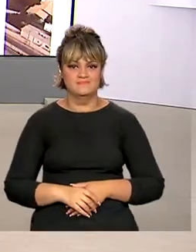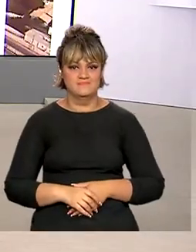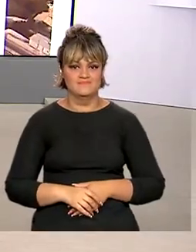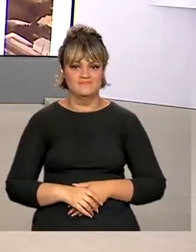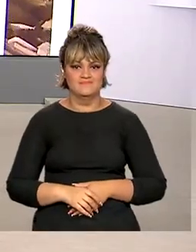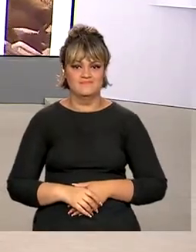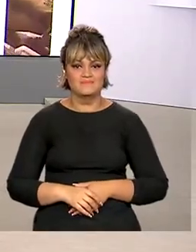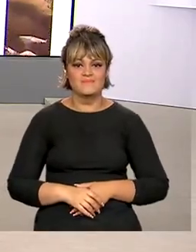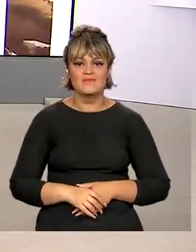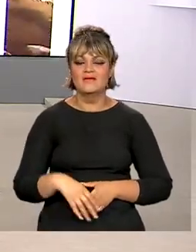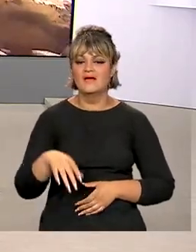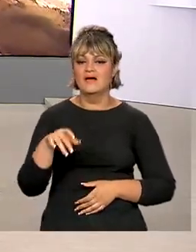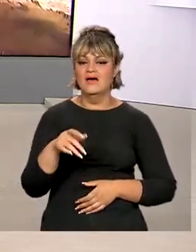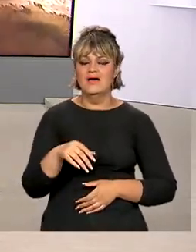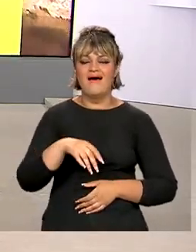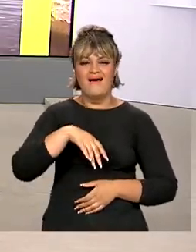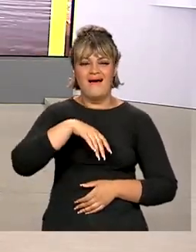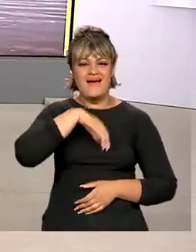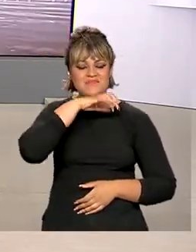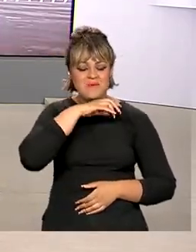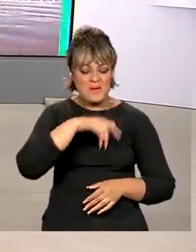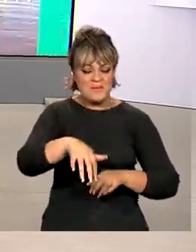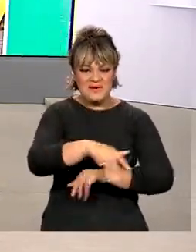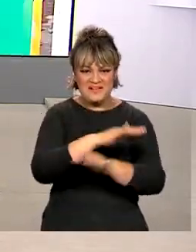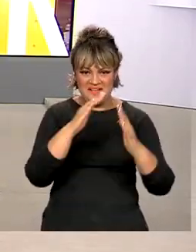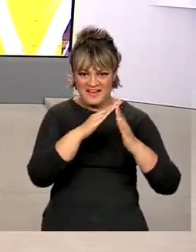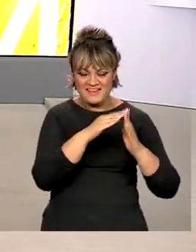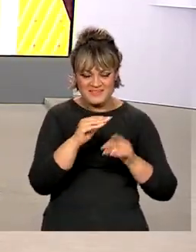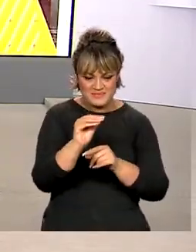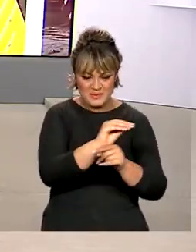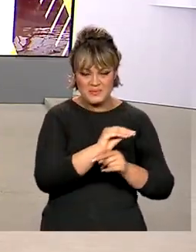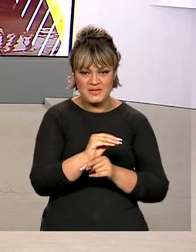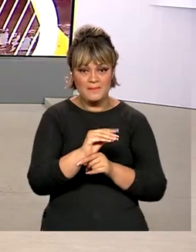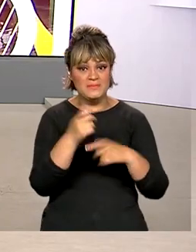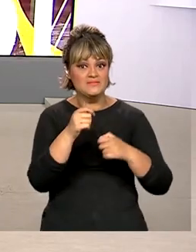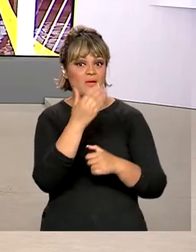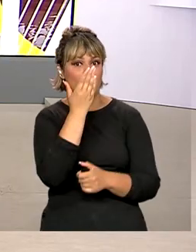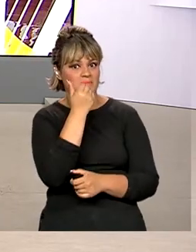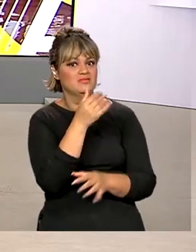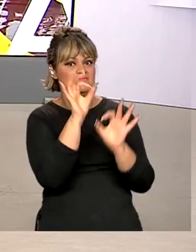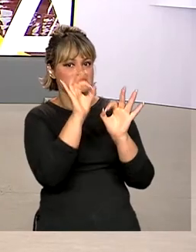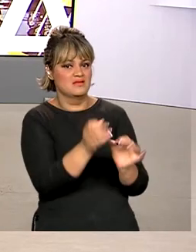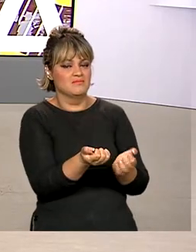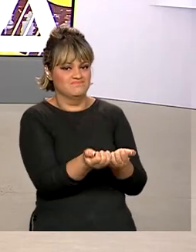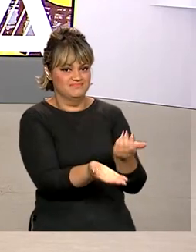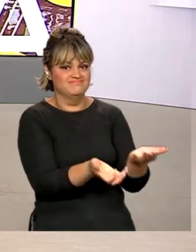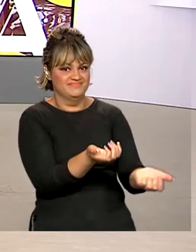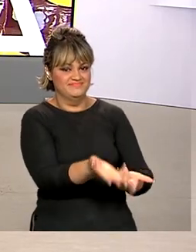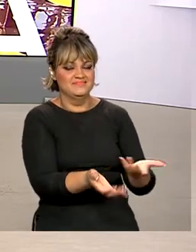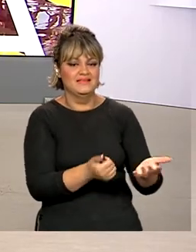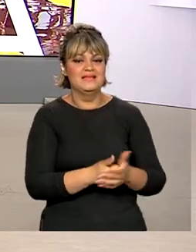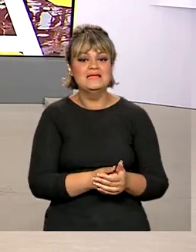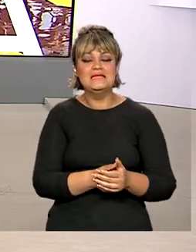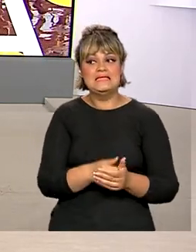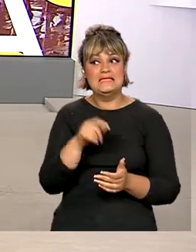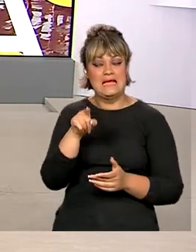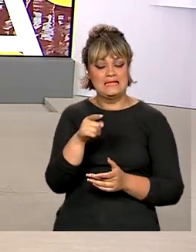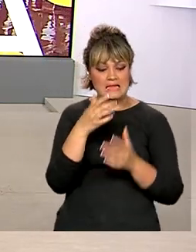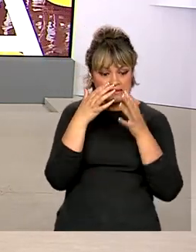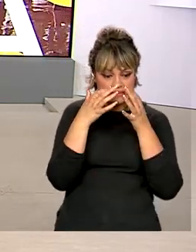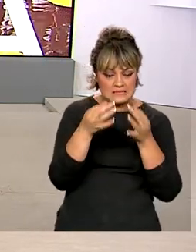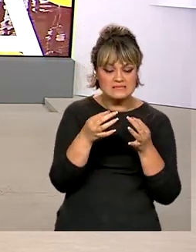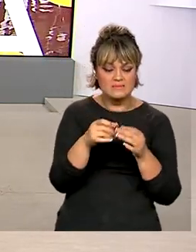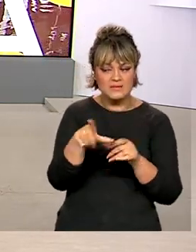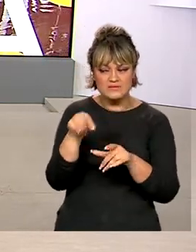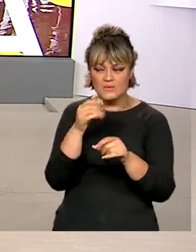entre os cuidados com os animais de estimação uma boa alimentação deve ser prioridade e passa pela atenção